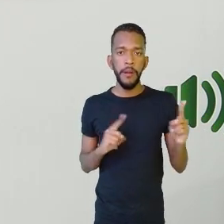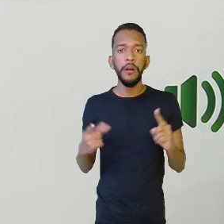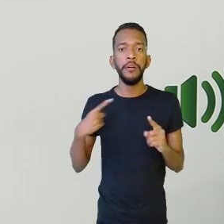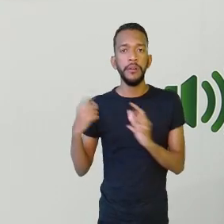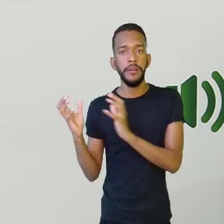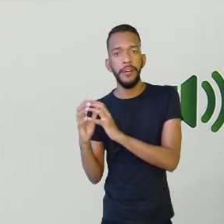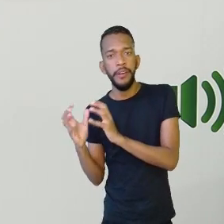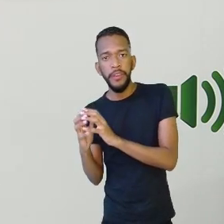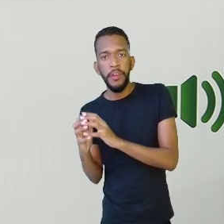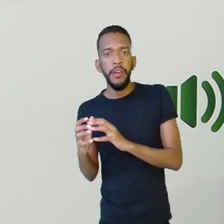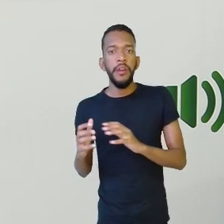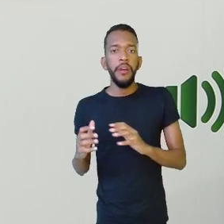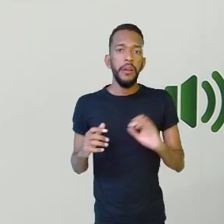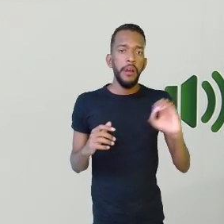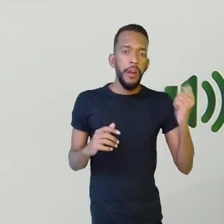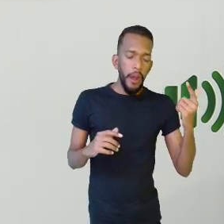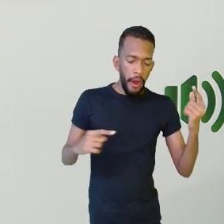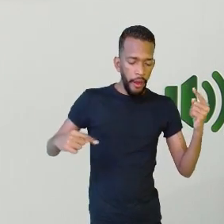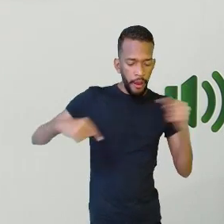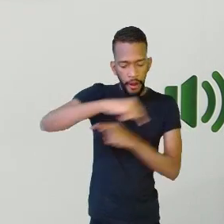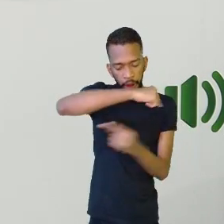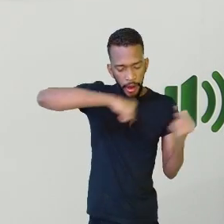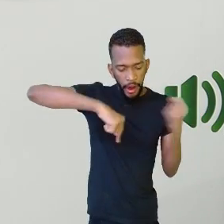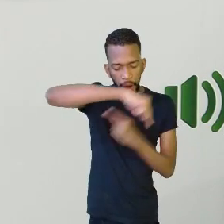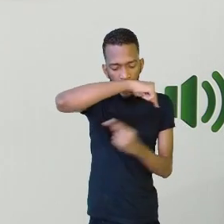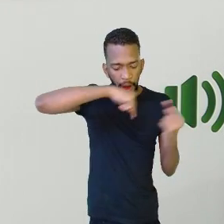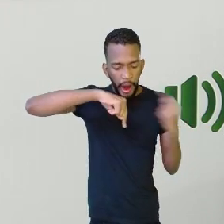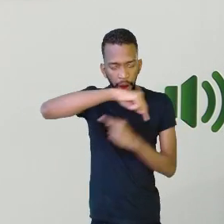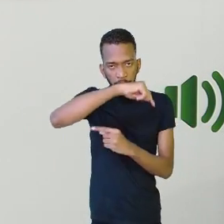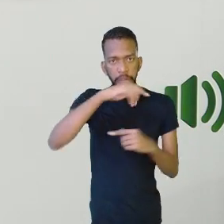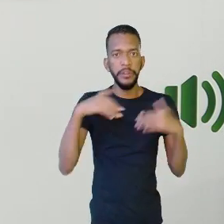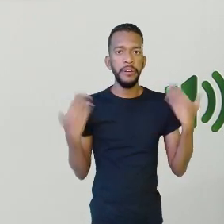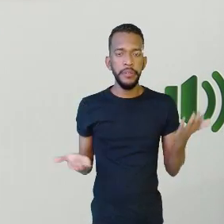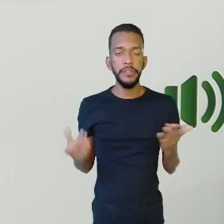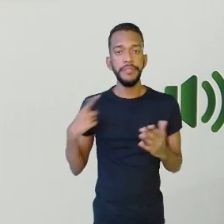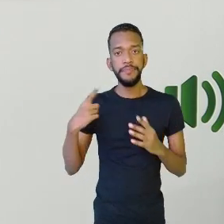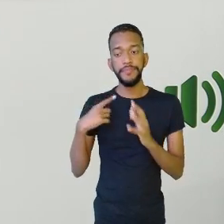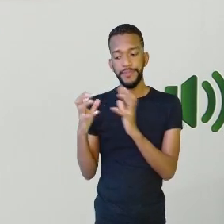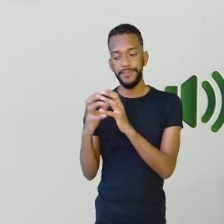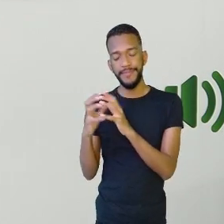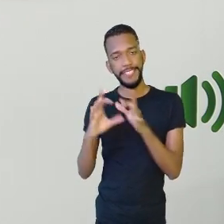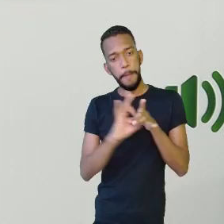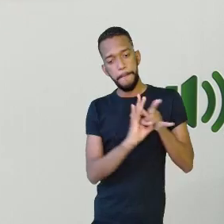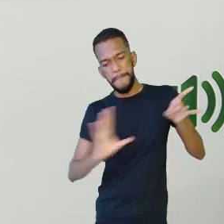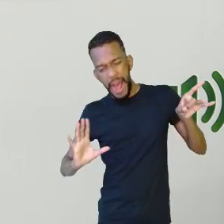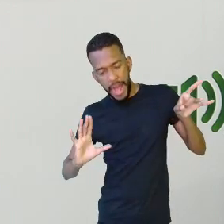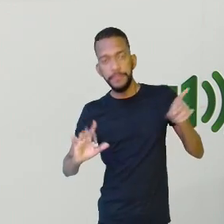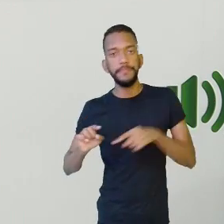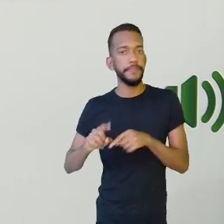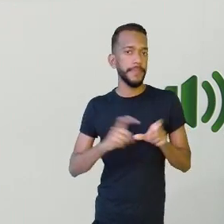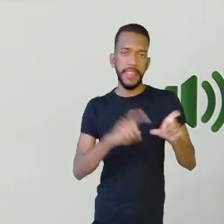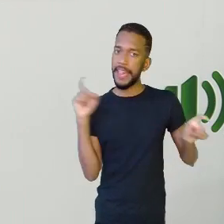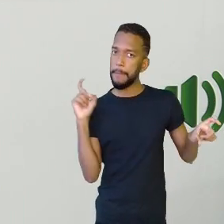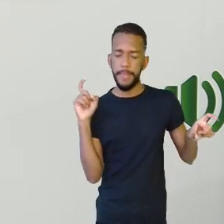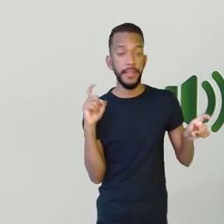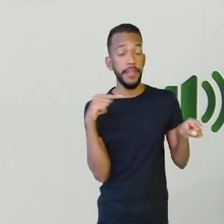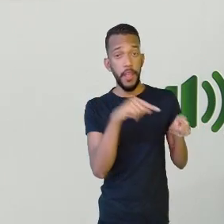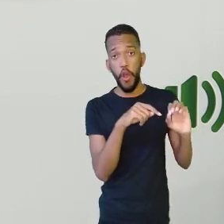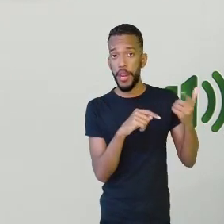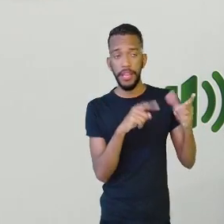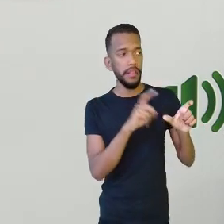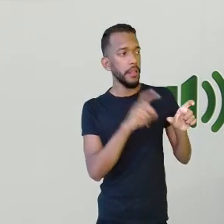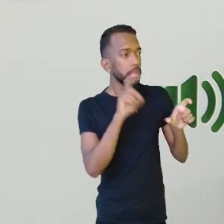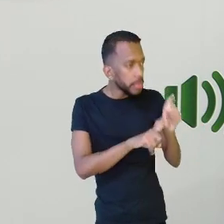do Recife para Olinda. Então, ele se desvinculou, Recife agora era completamente independente da outra